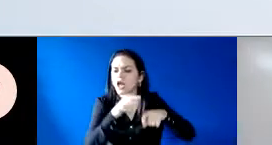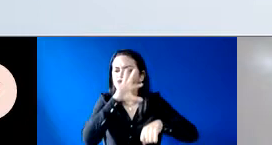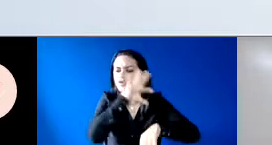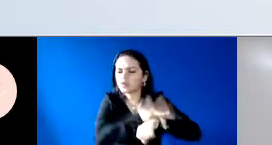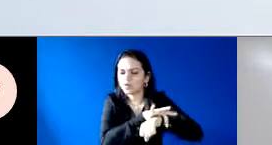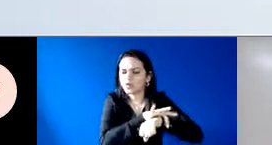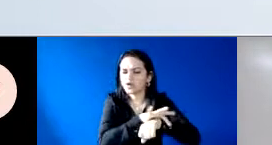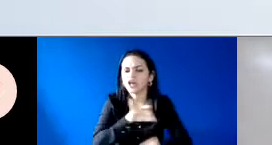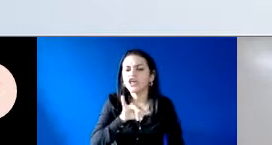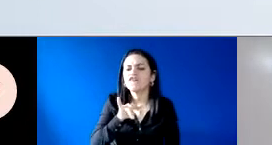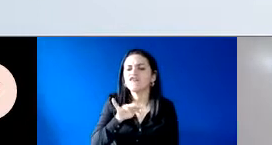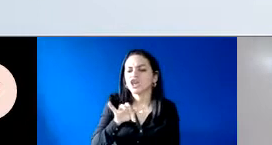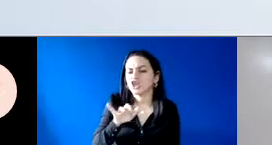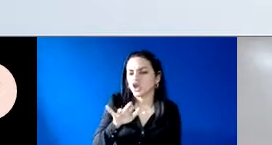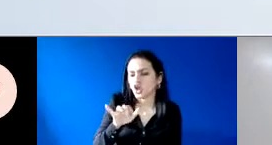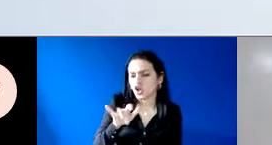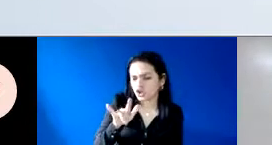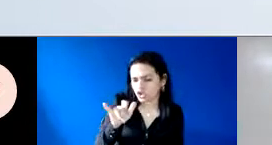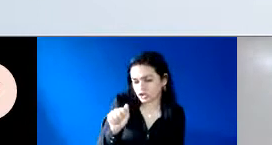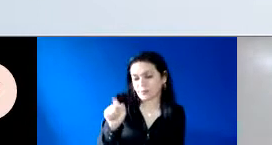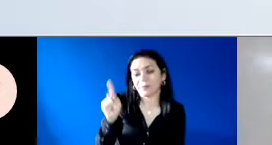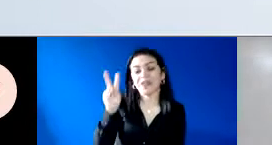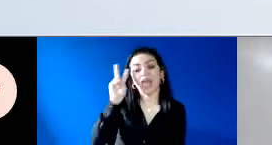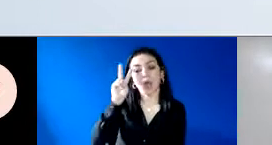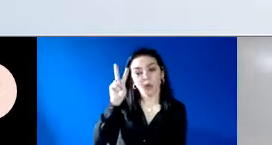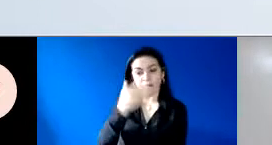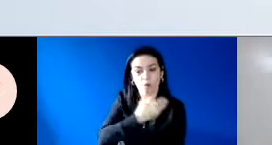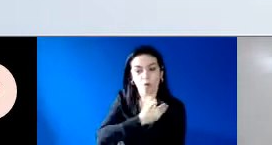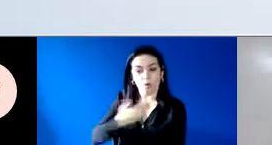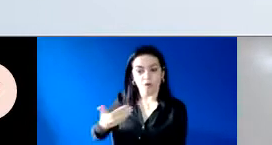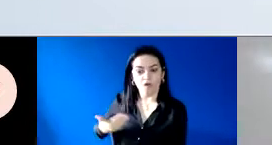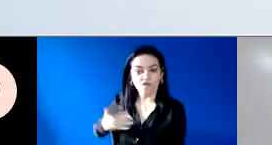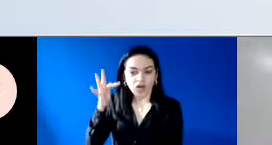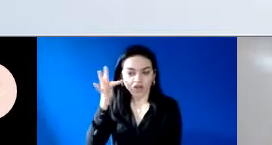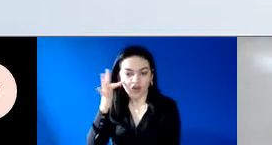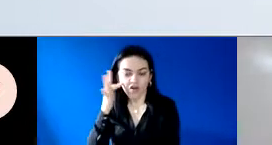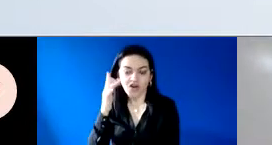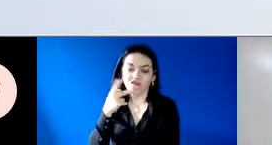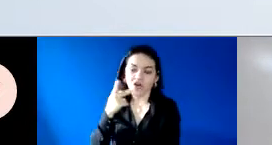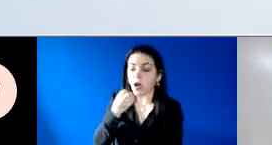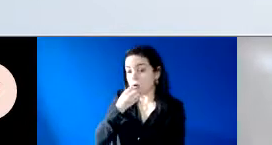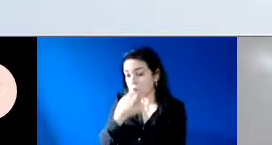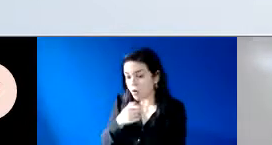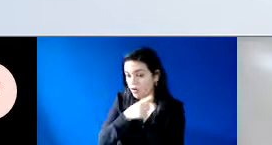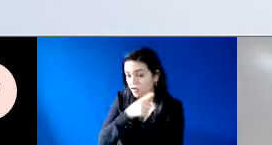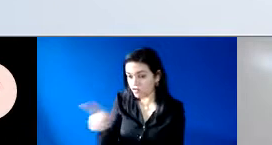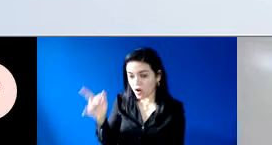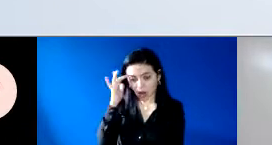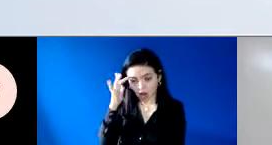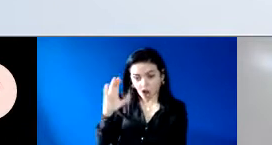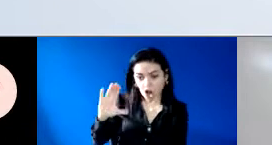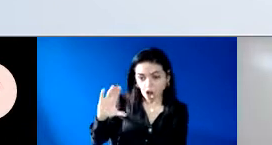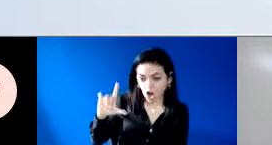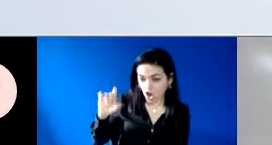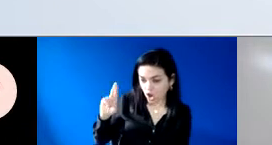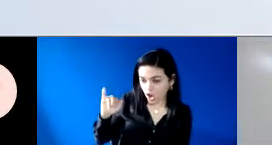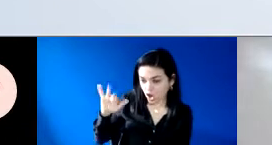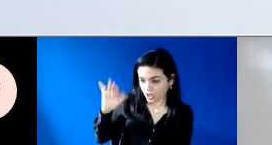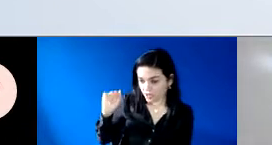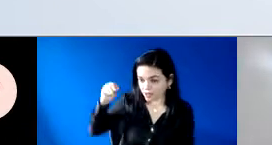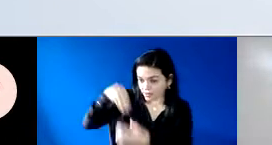disse assim, bem, se tem alguns médicos que acham que é bom ter cloroquina nas nossas unidades, pois tenhamos